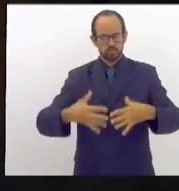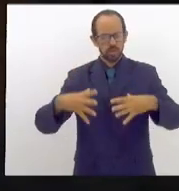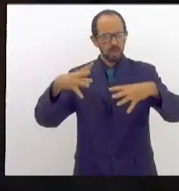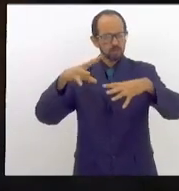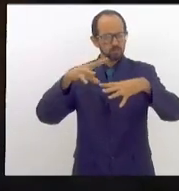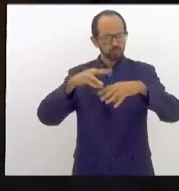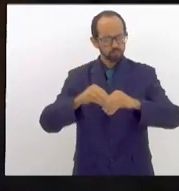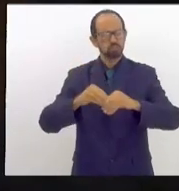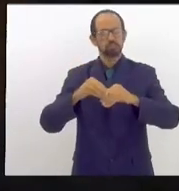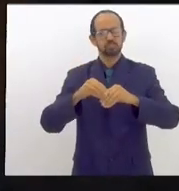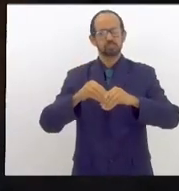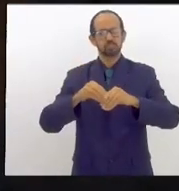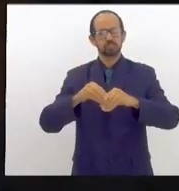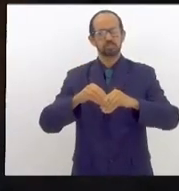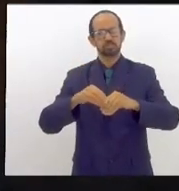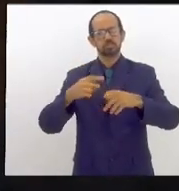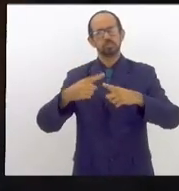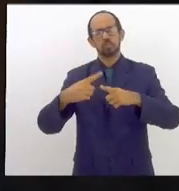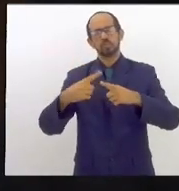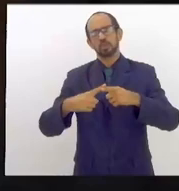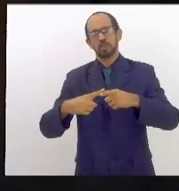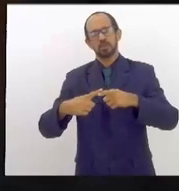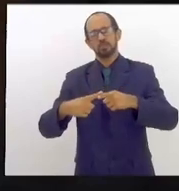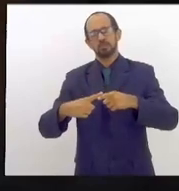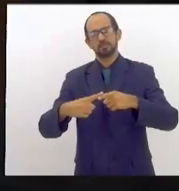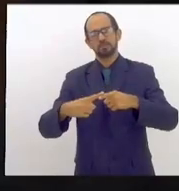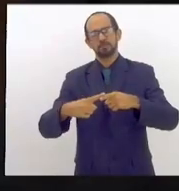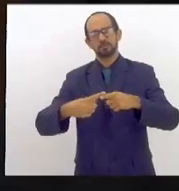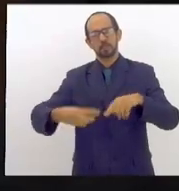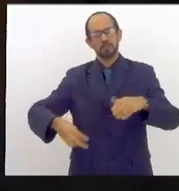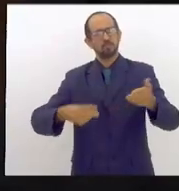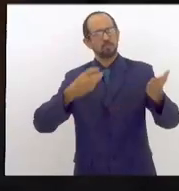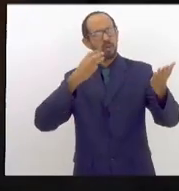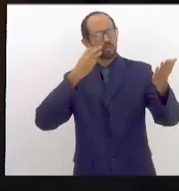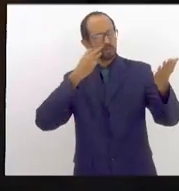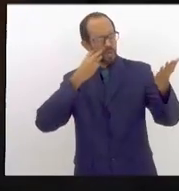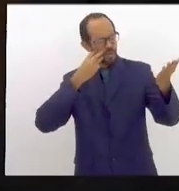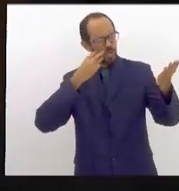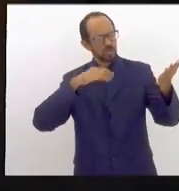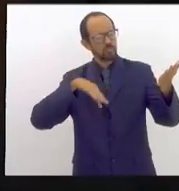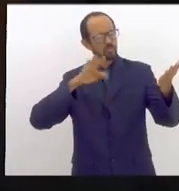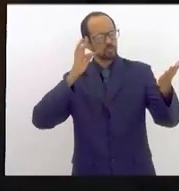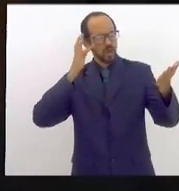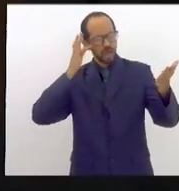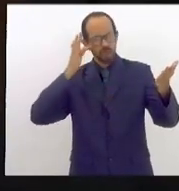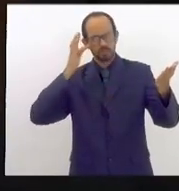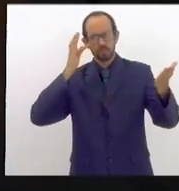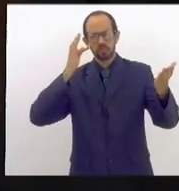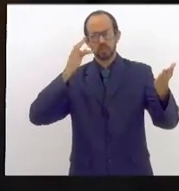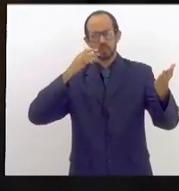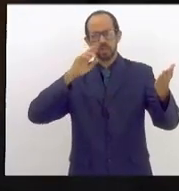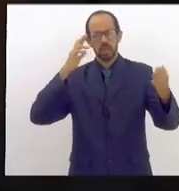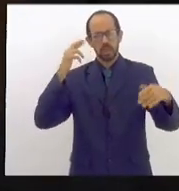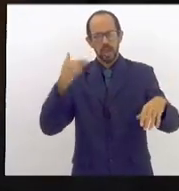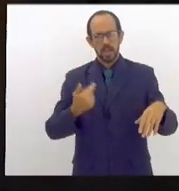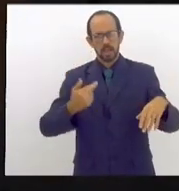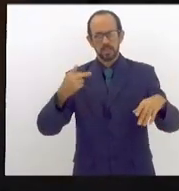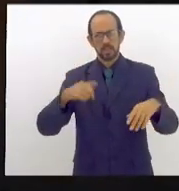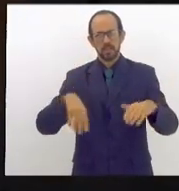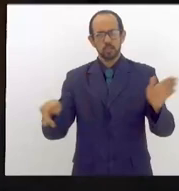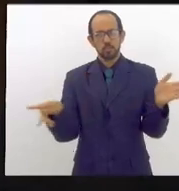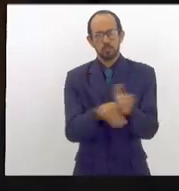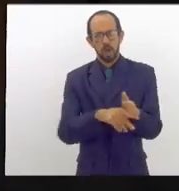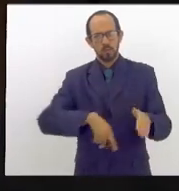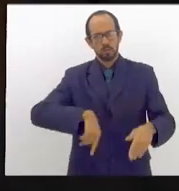porque embora Deputado valdec o deputado Flávio serafini deputada Renata e